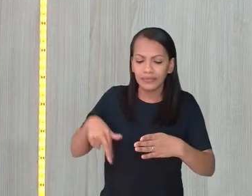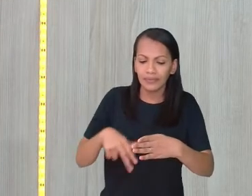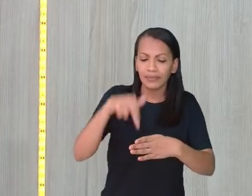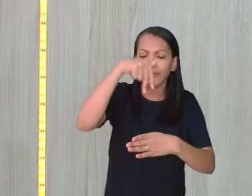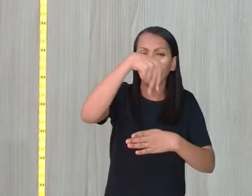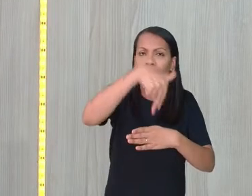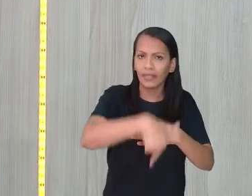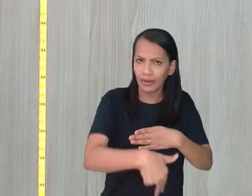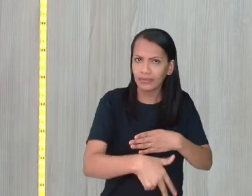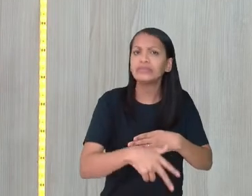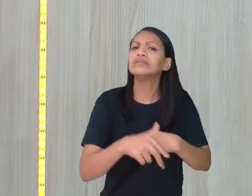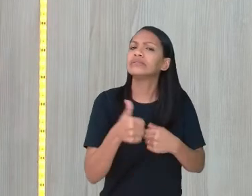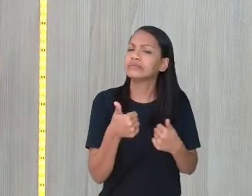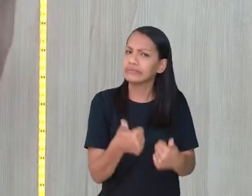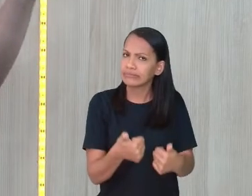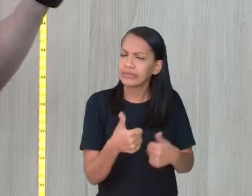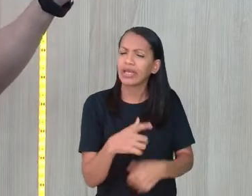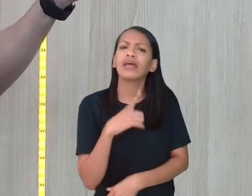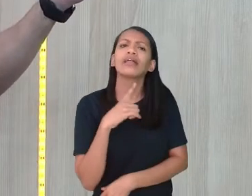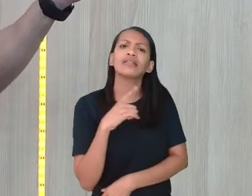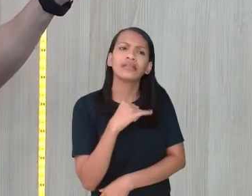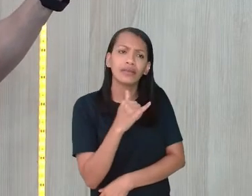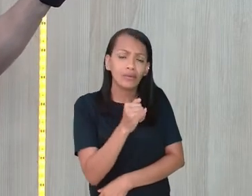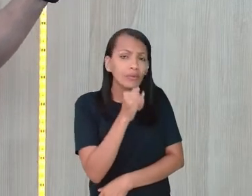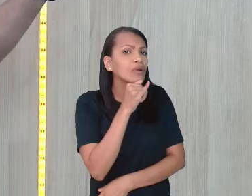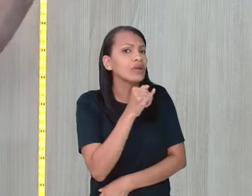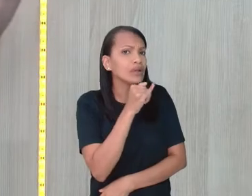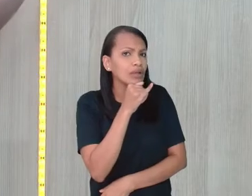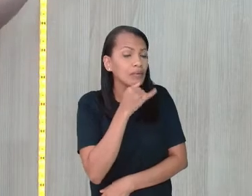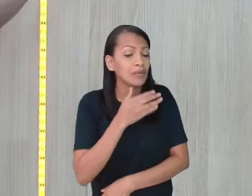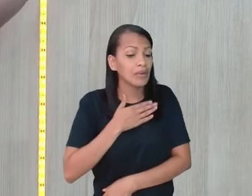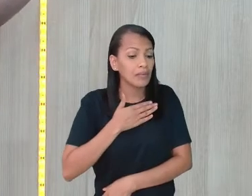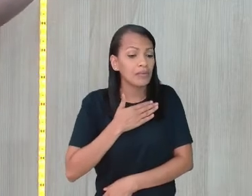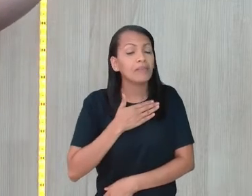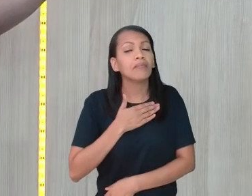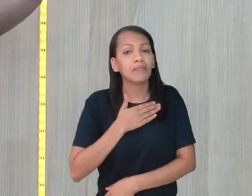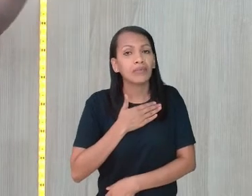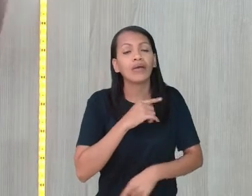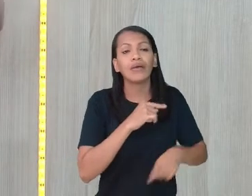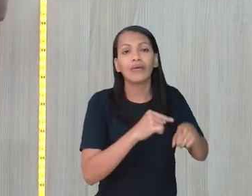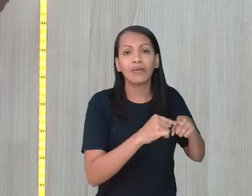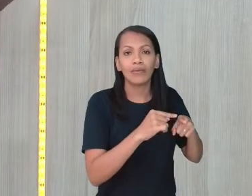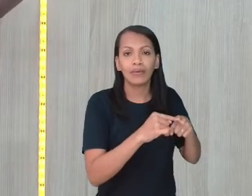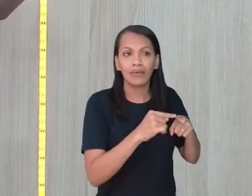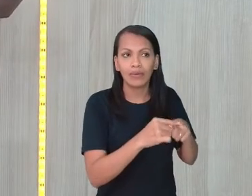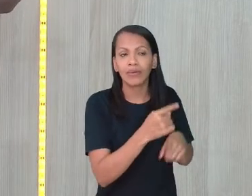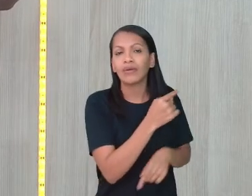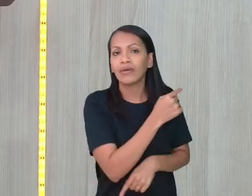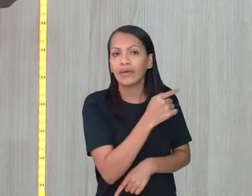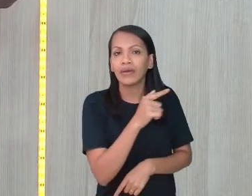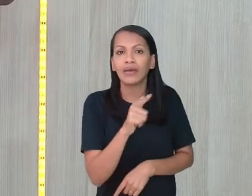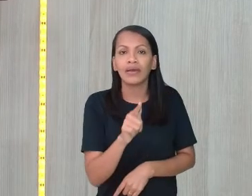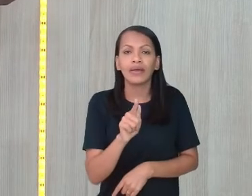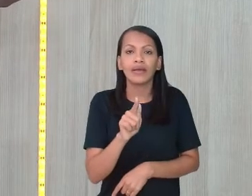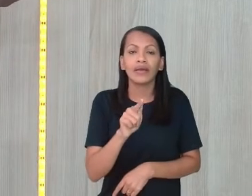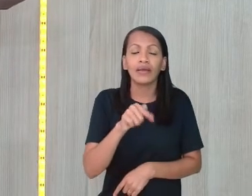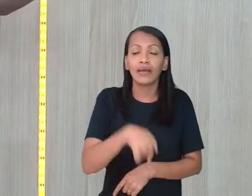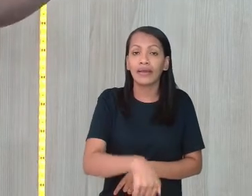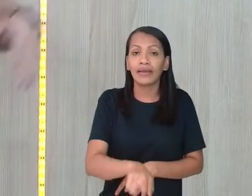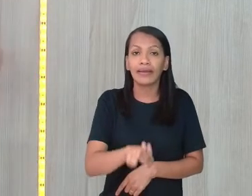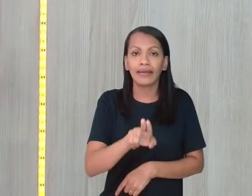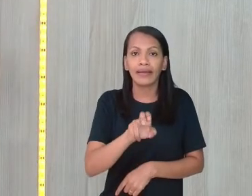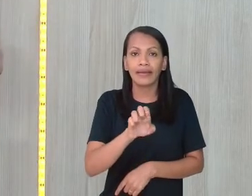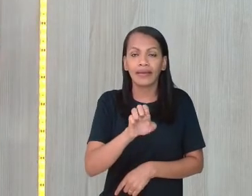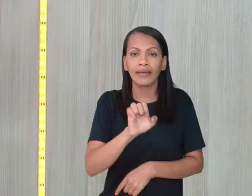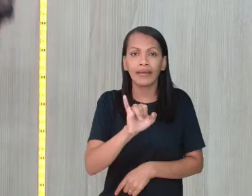Principalmente o pessoal aí, a gente tem exemplos lá de onde eu morava, do bairro, né? Keila Costa saiu de lá, de perto de casa,